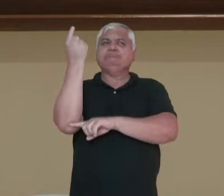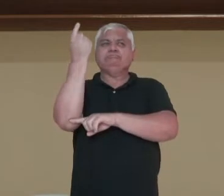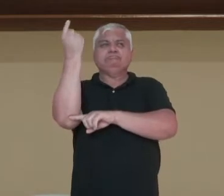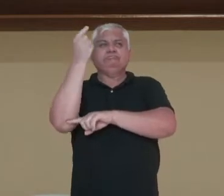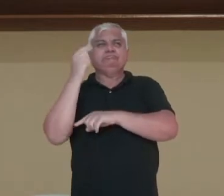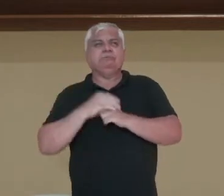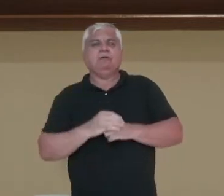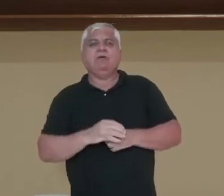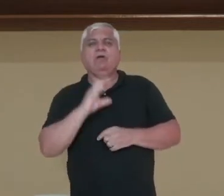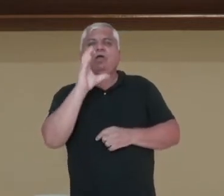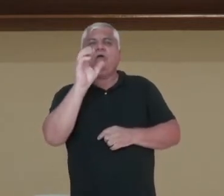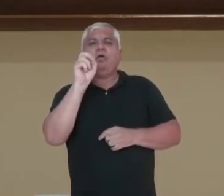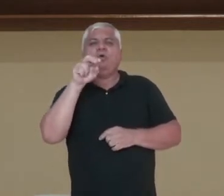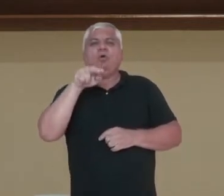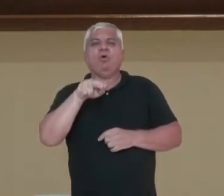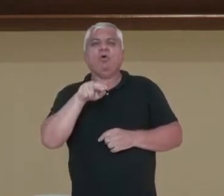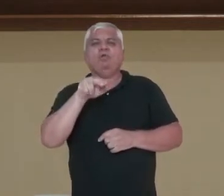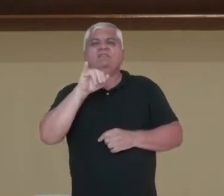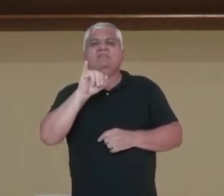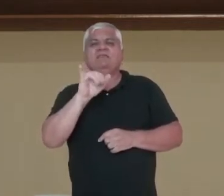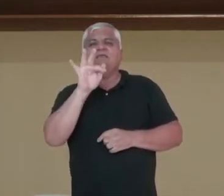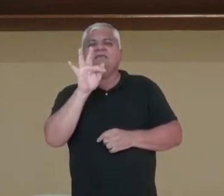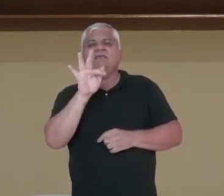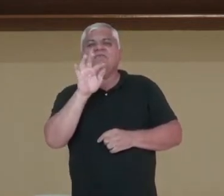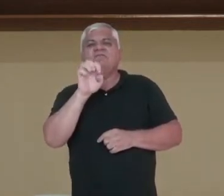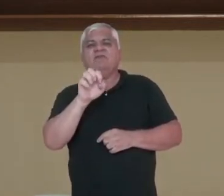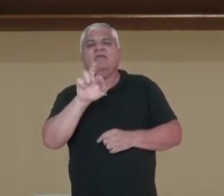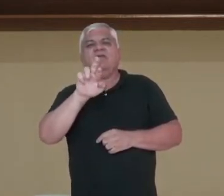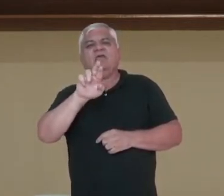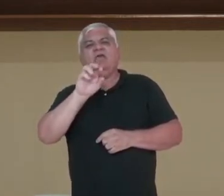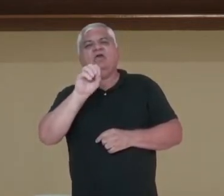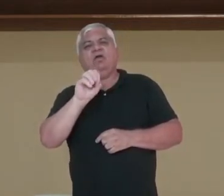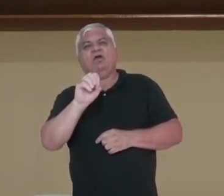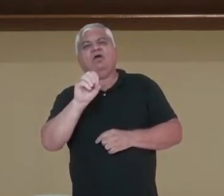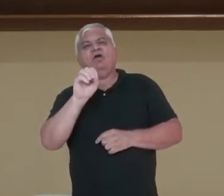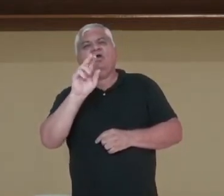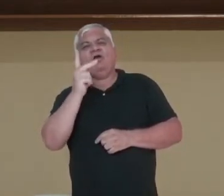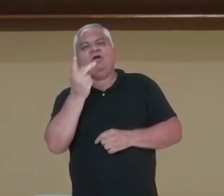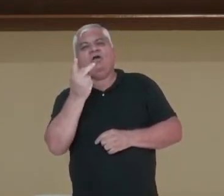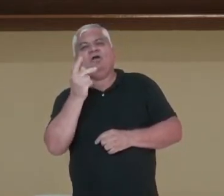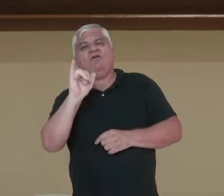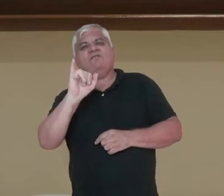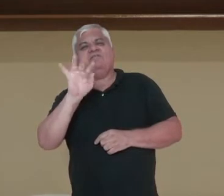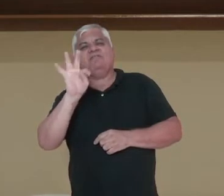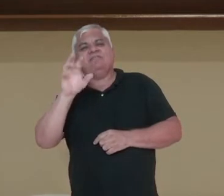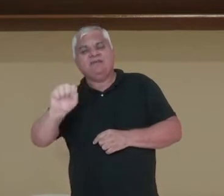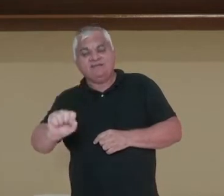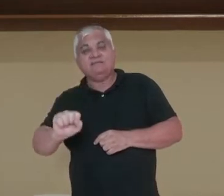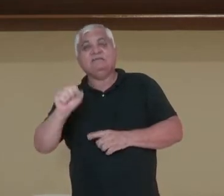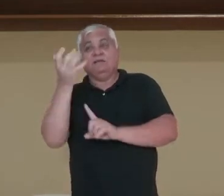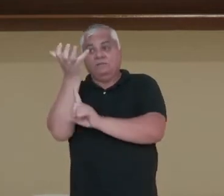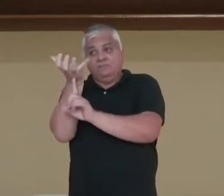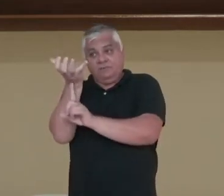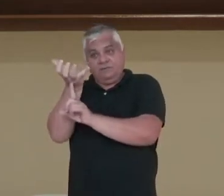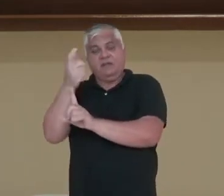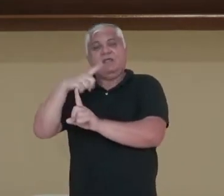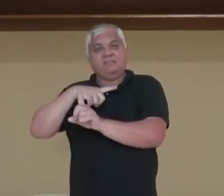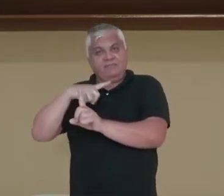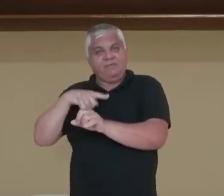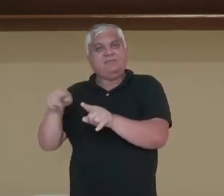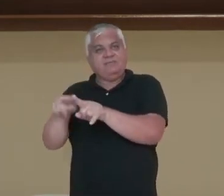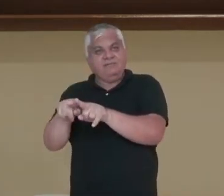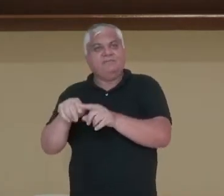coniferófitas, né? As coníferas que formam, né? Tem aquele formato de cone. Inclusive o pinheiro do Paraná, quando é novinho, ele tem esse formato